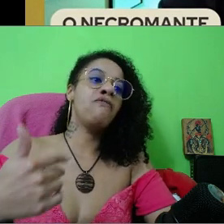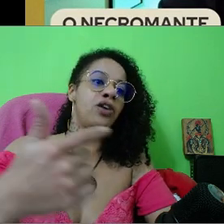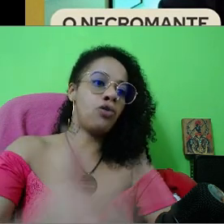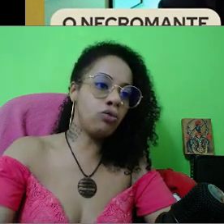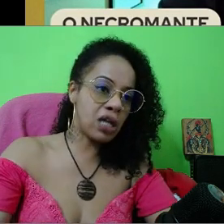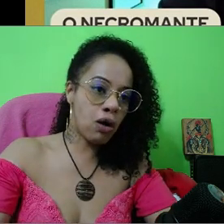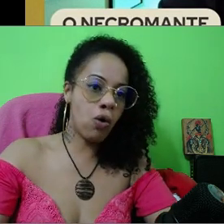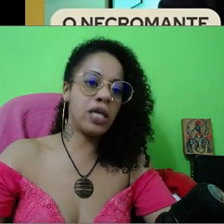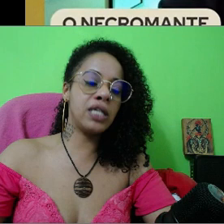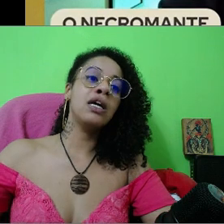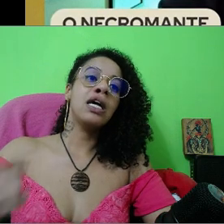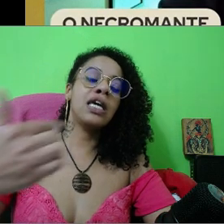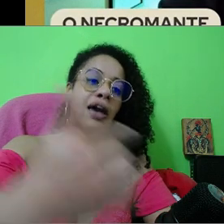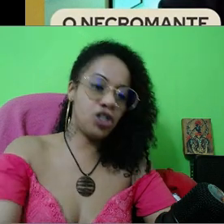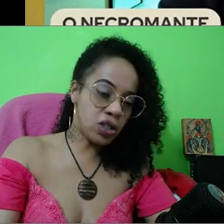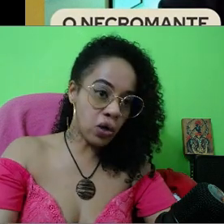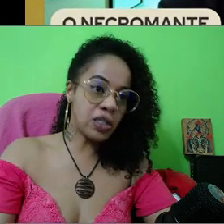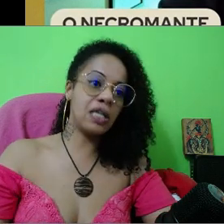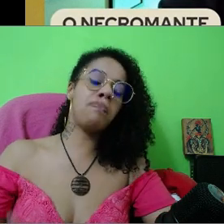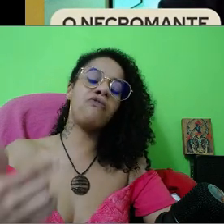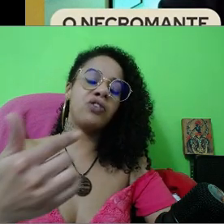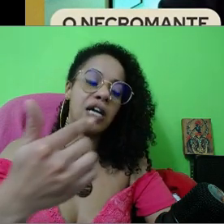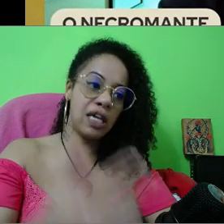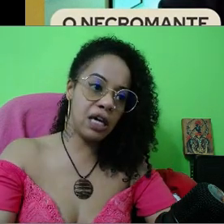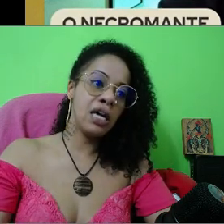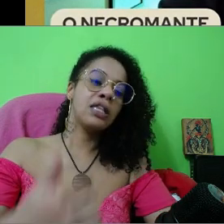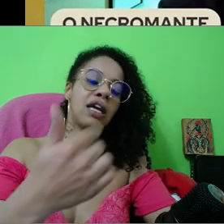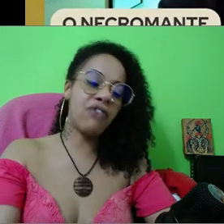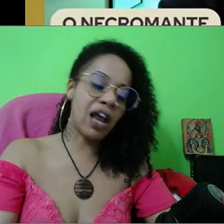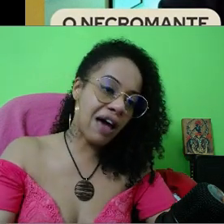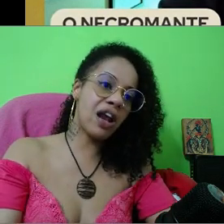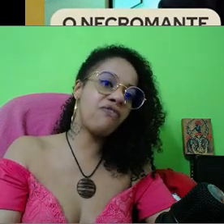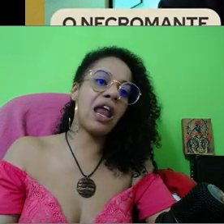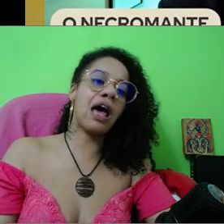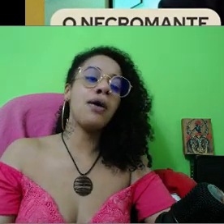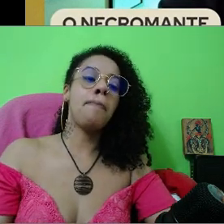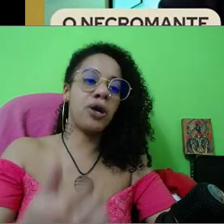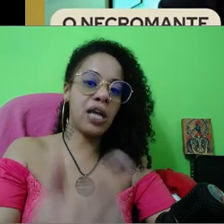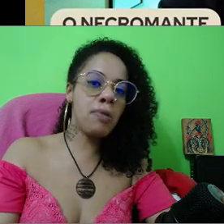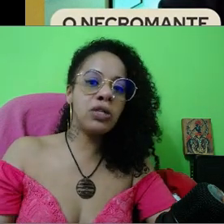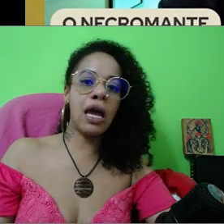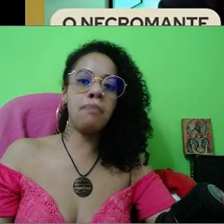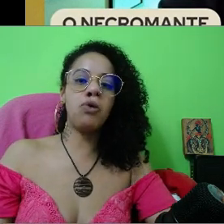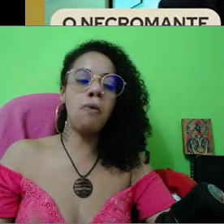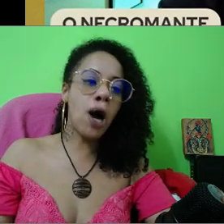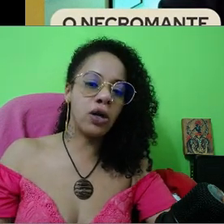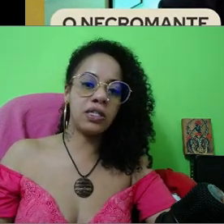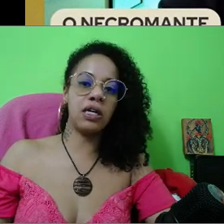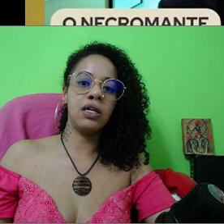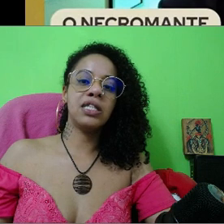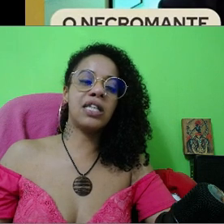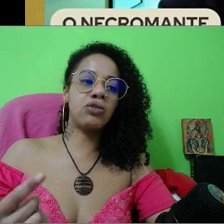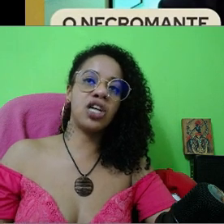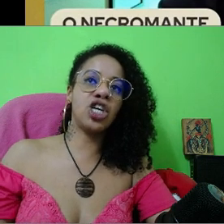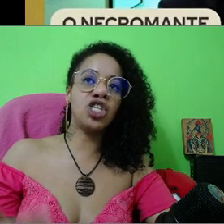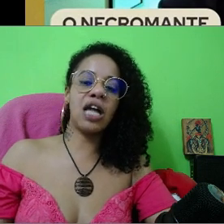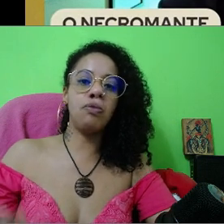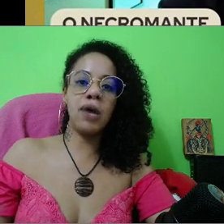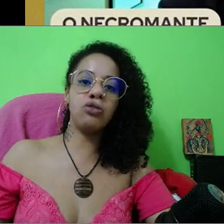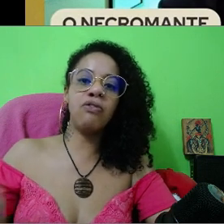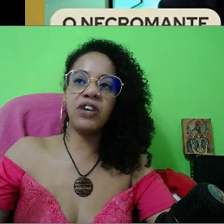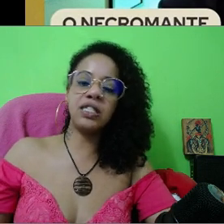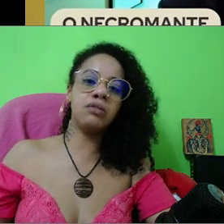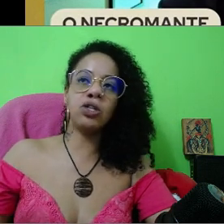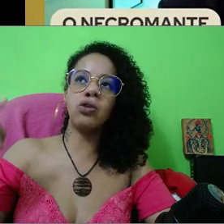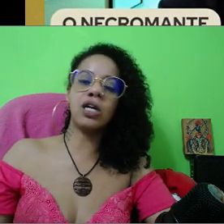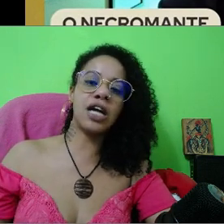de ver outra coisa que é distorcida para o vídeo aqui tem que falar falar falar perder meu tempo com bosta sendo que a